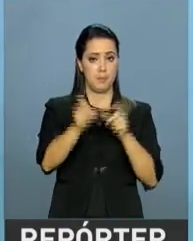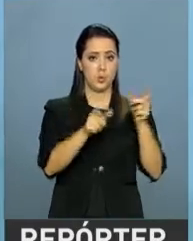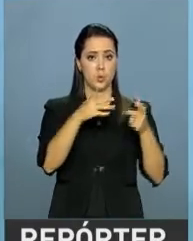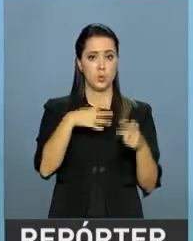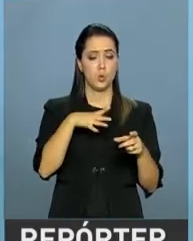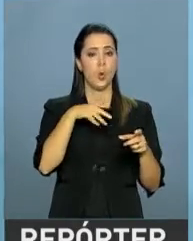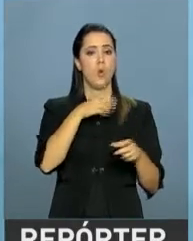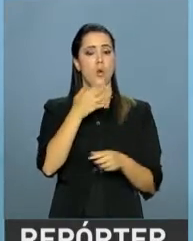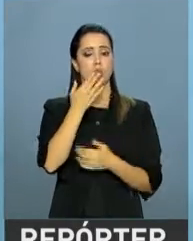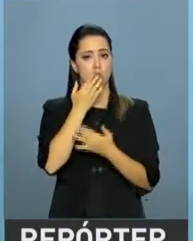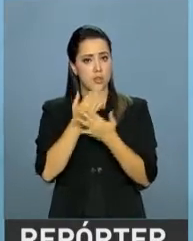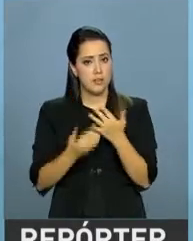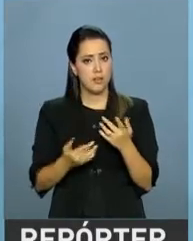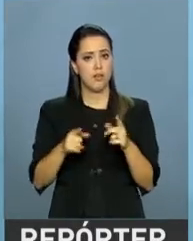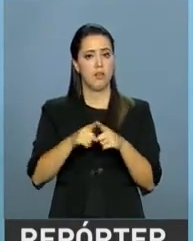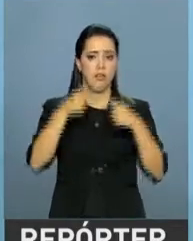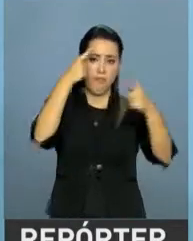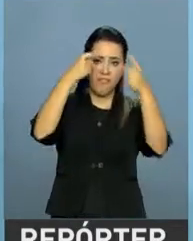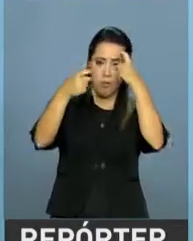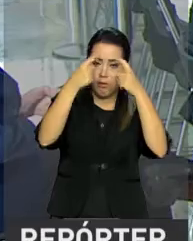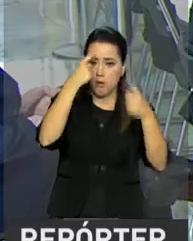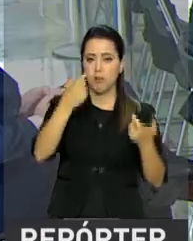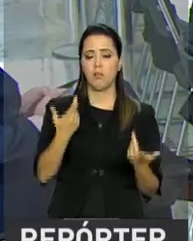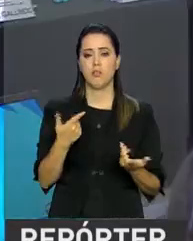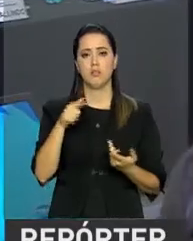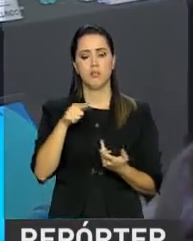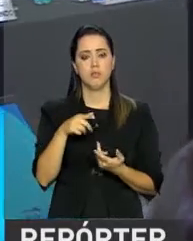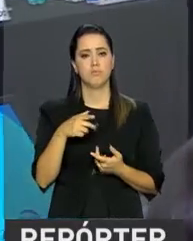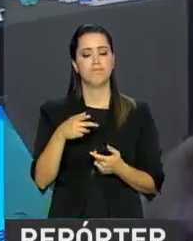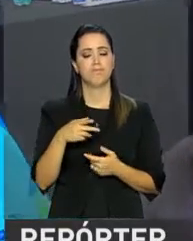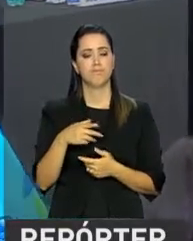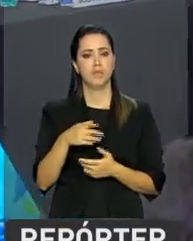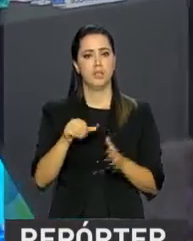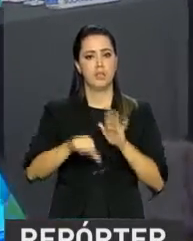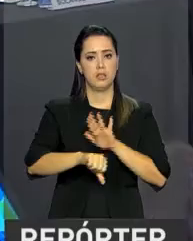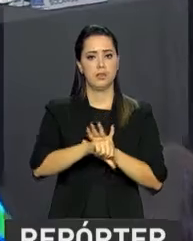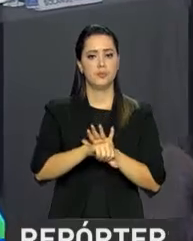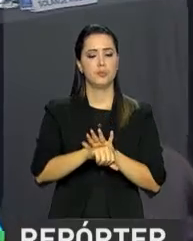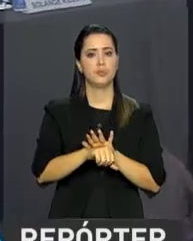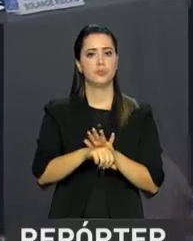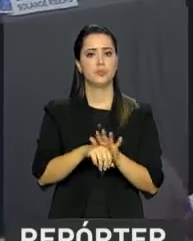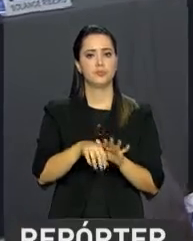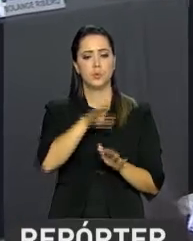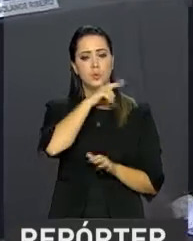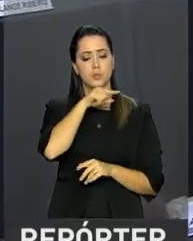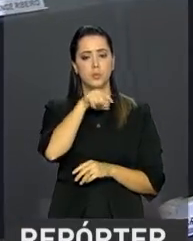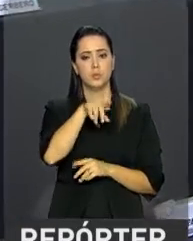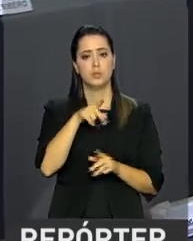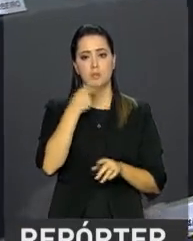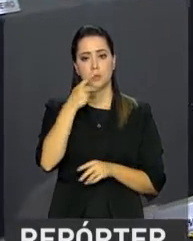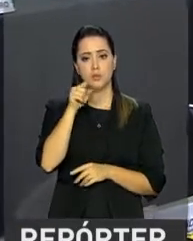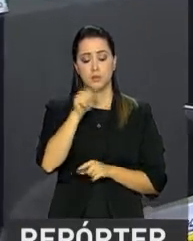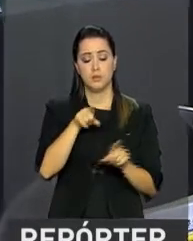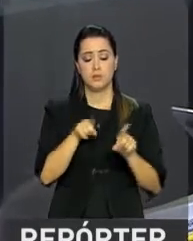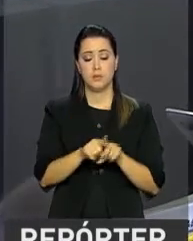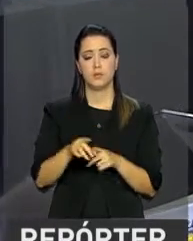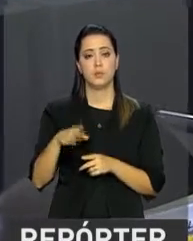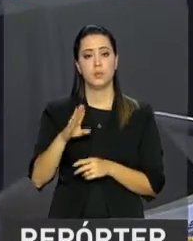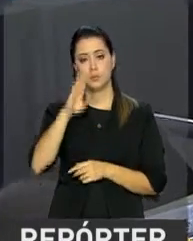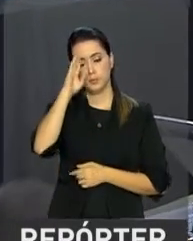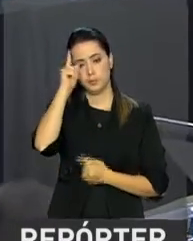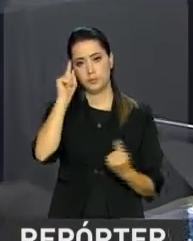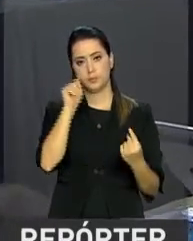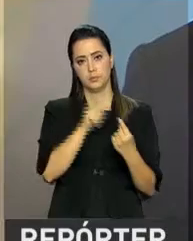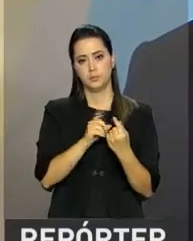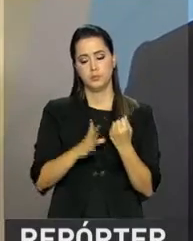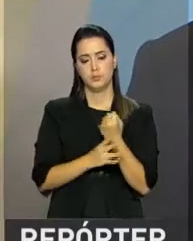sangue que cometeram crimes violentos e cometido crimes hediondos o presidente michel temer também destacou a prioridade que tem sido dada à